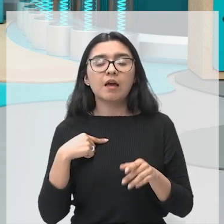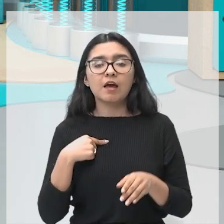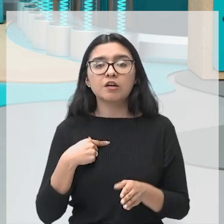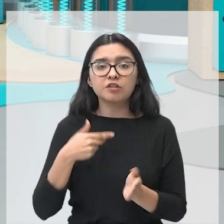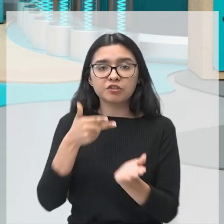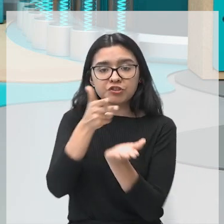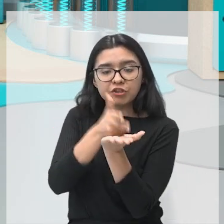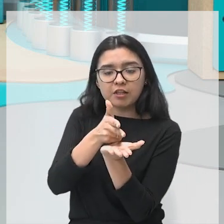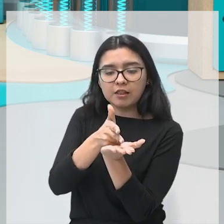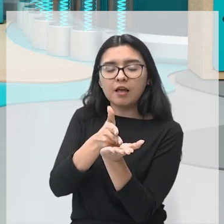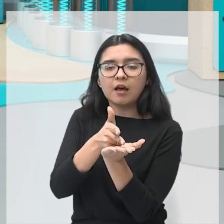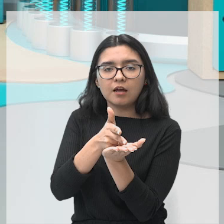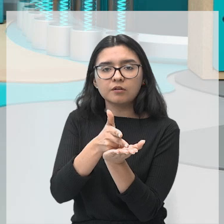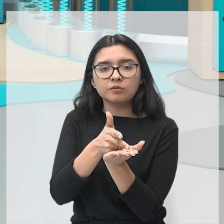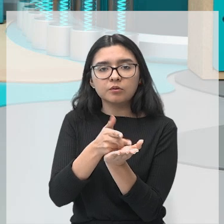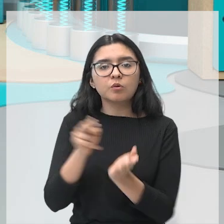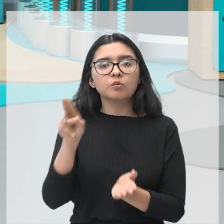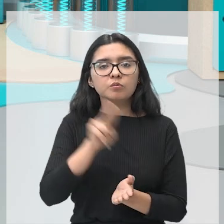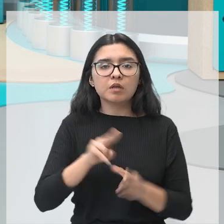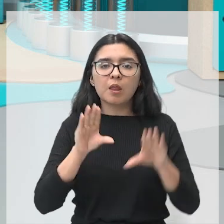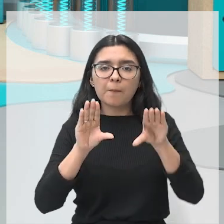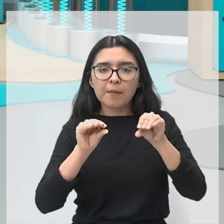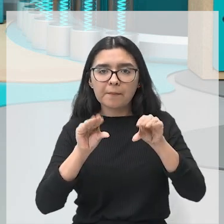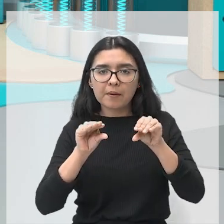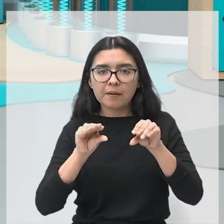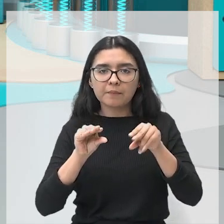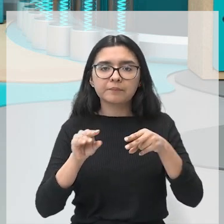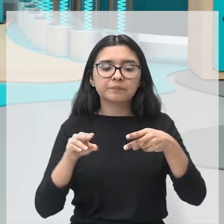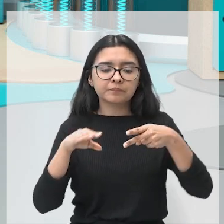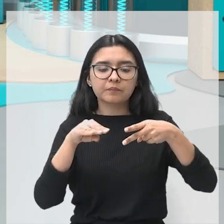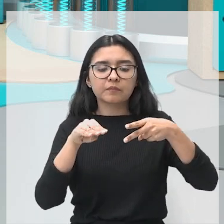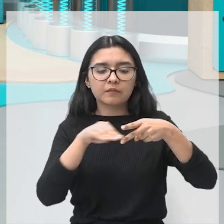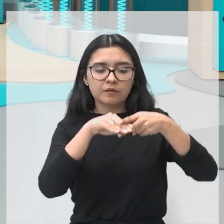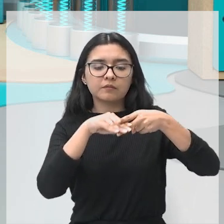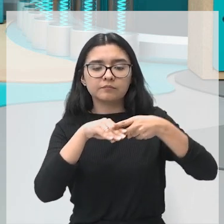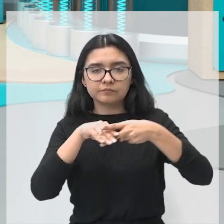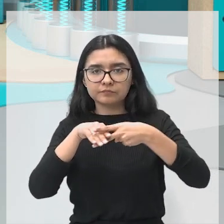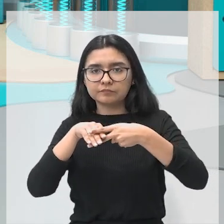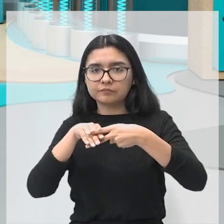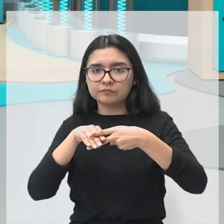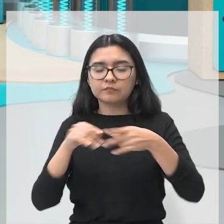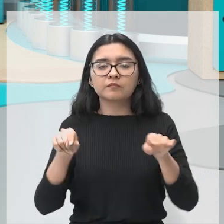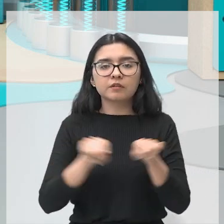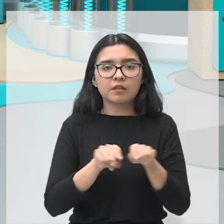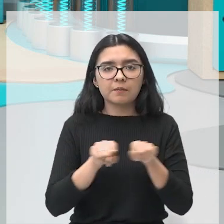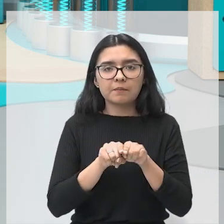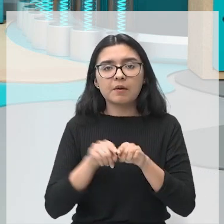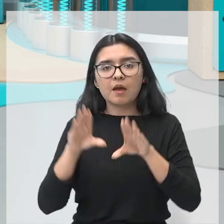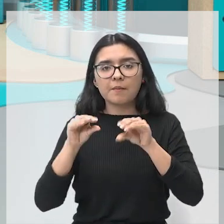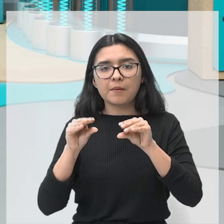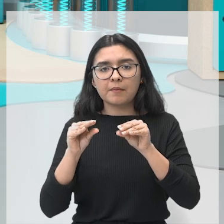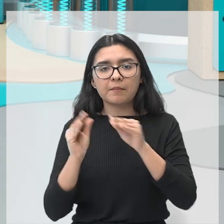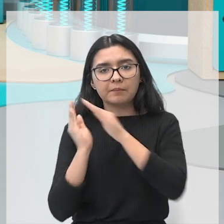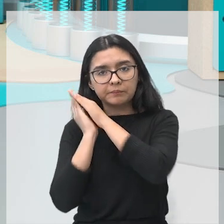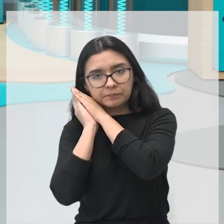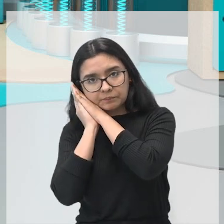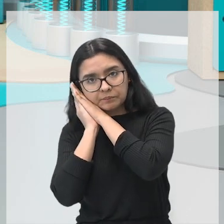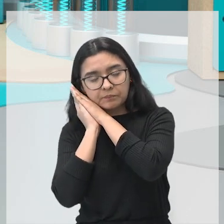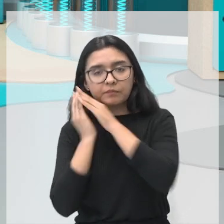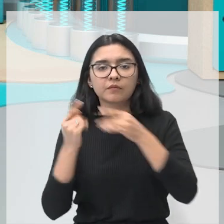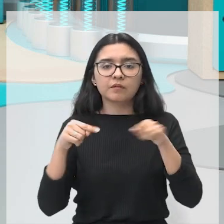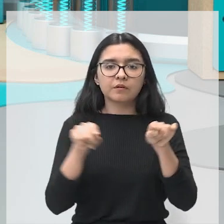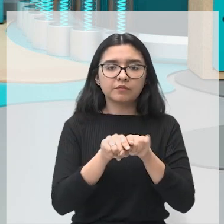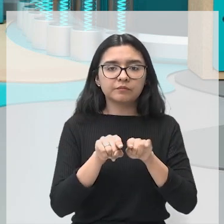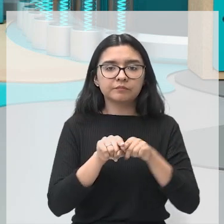com um travesseiro entre as pernas, ok? Ou ainda com um travesseiro na cabeça e o outro travesseiro lá embaixo,